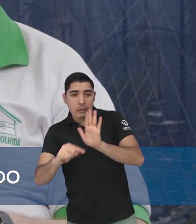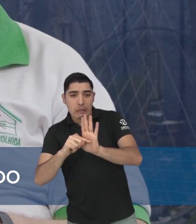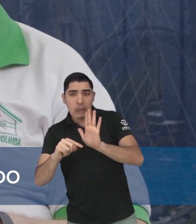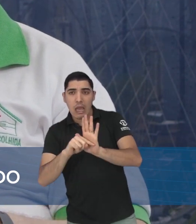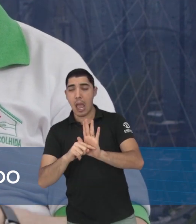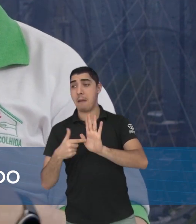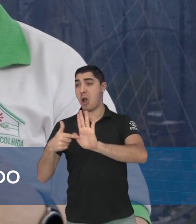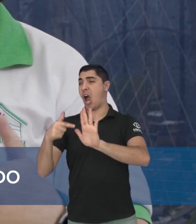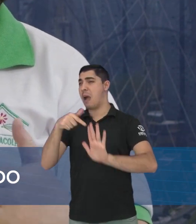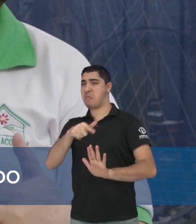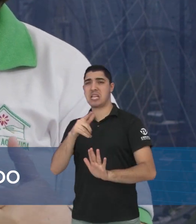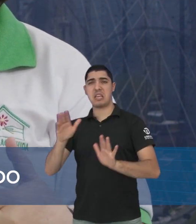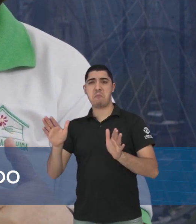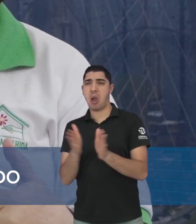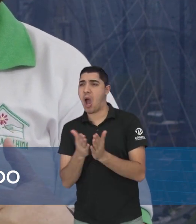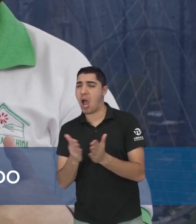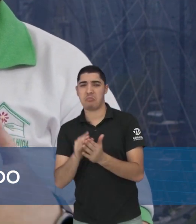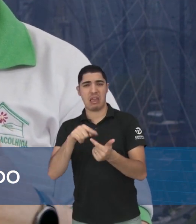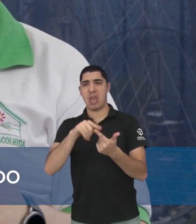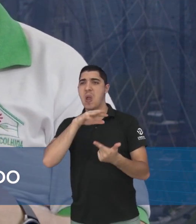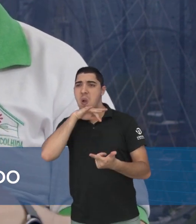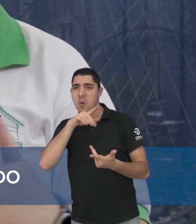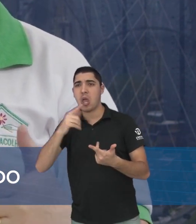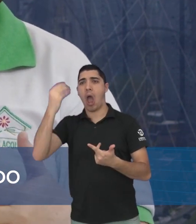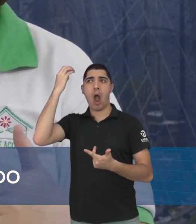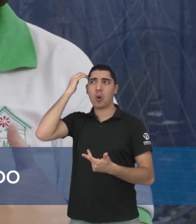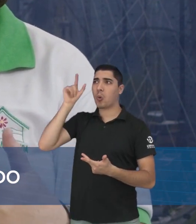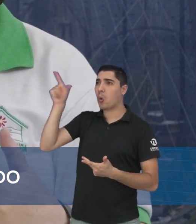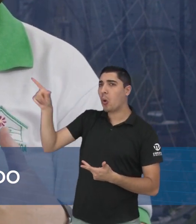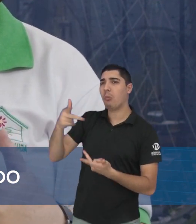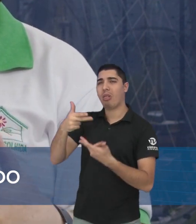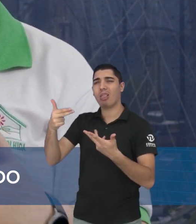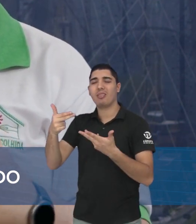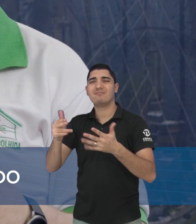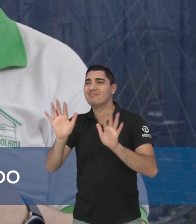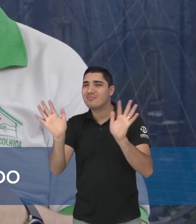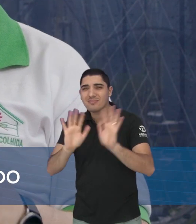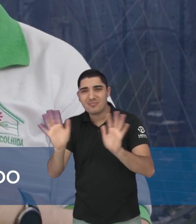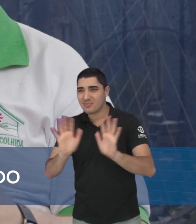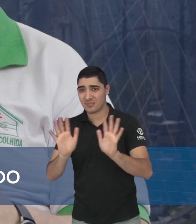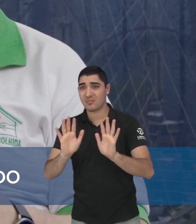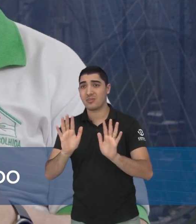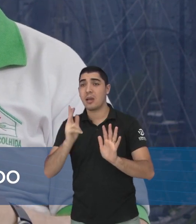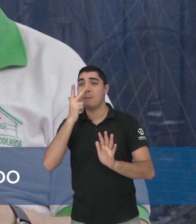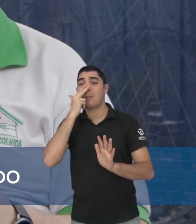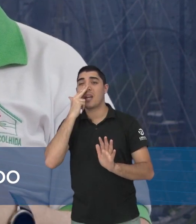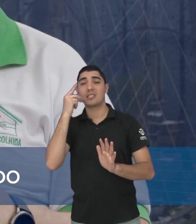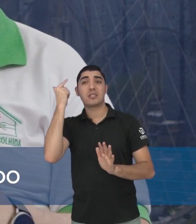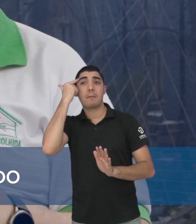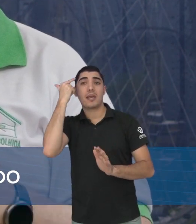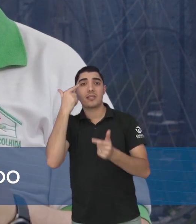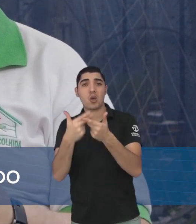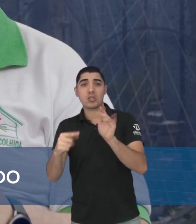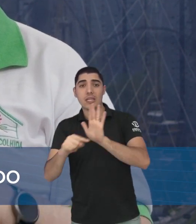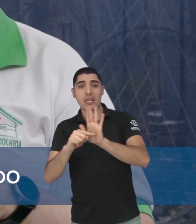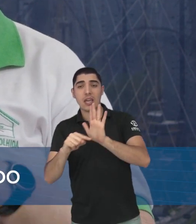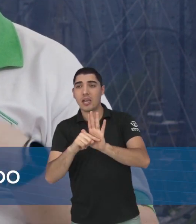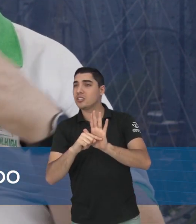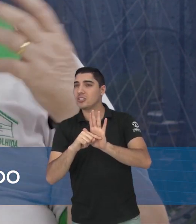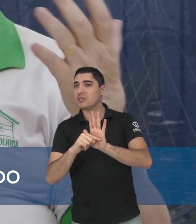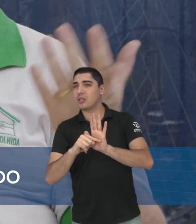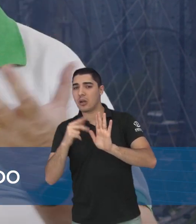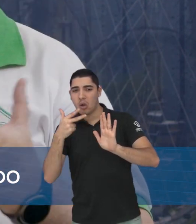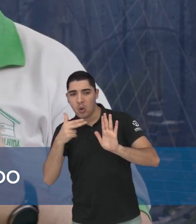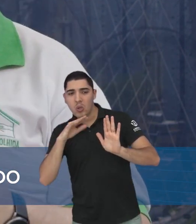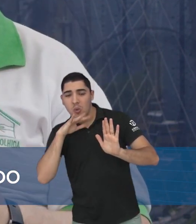numa parcela menor negativa que acontece e deixa de ver e dar ênfase naquela parcela